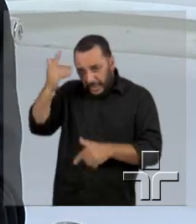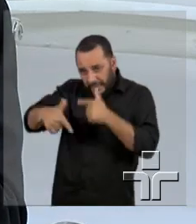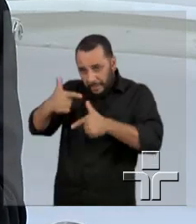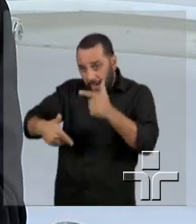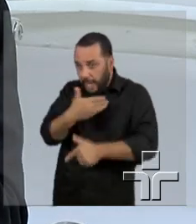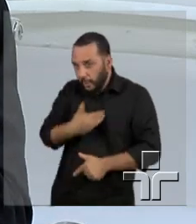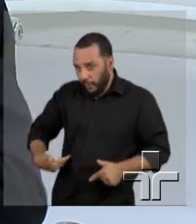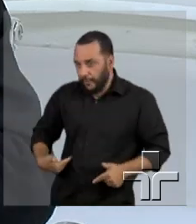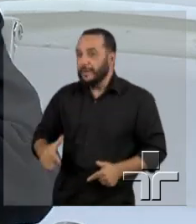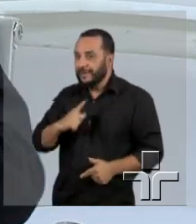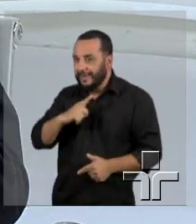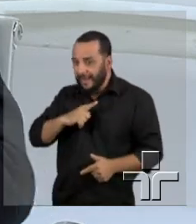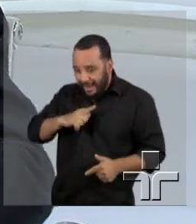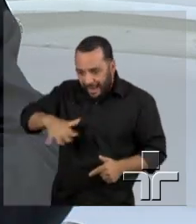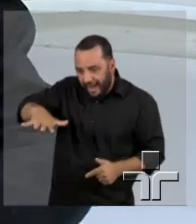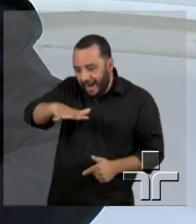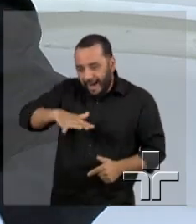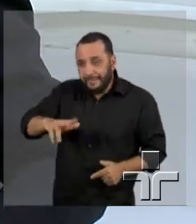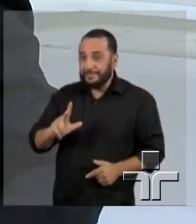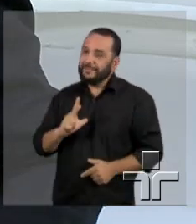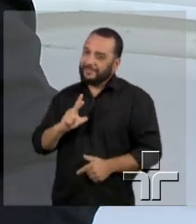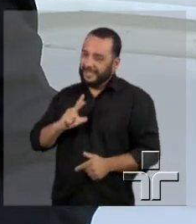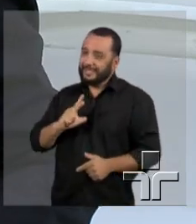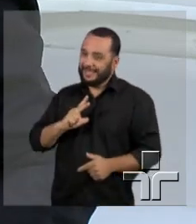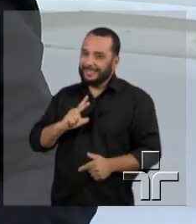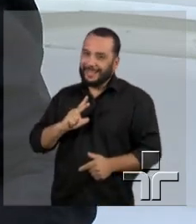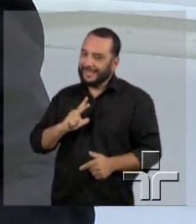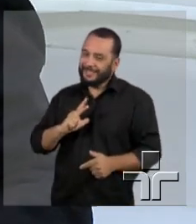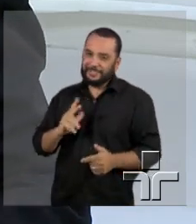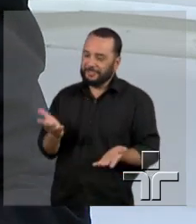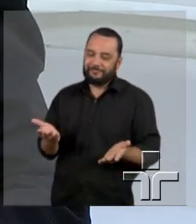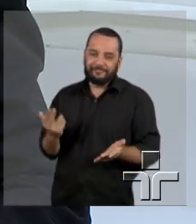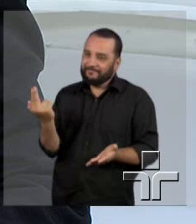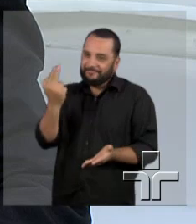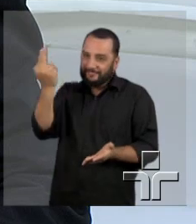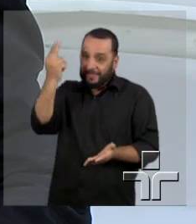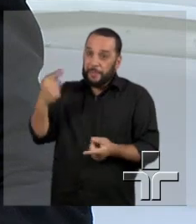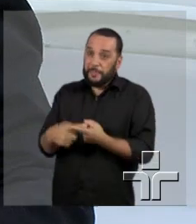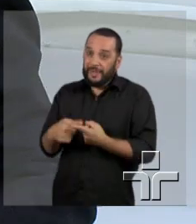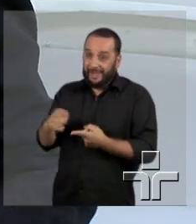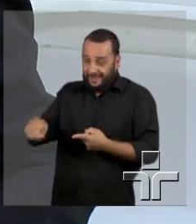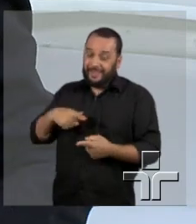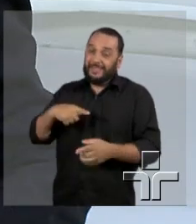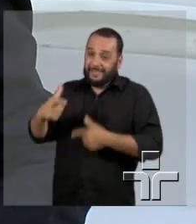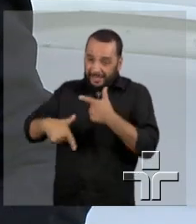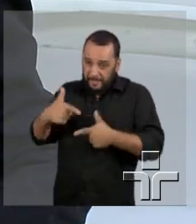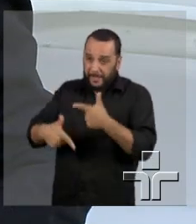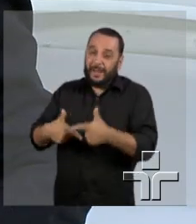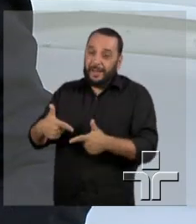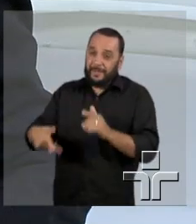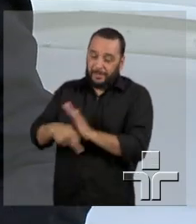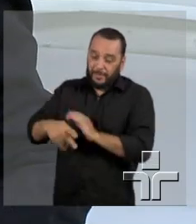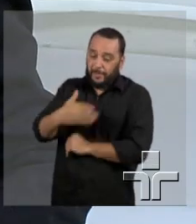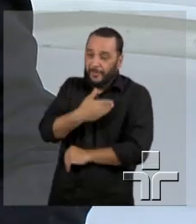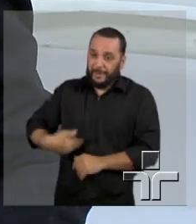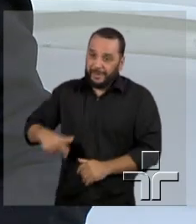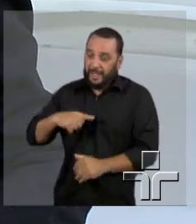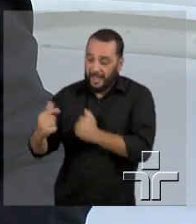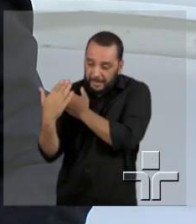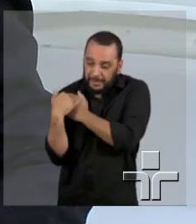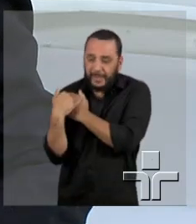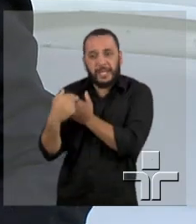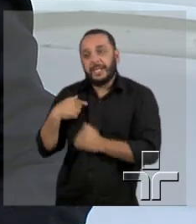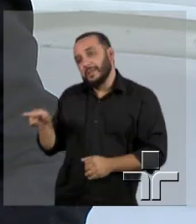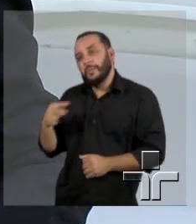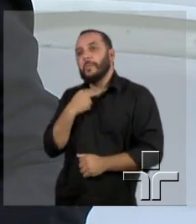de compensação pelo empoderamento dele no plano das competências e das prerrogativas. O agente estatal não pode